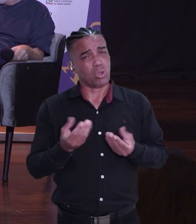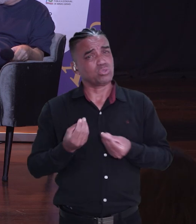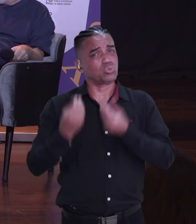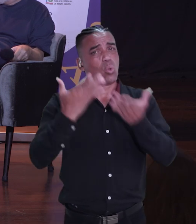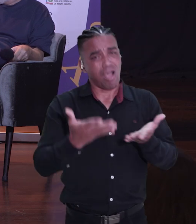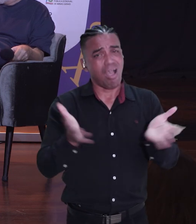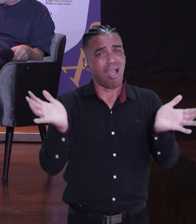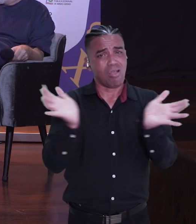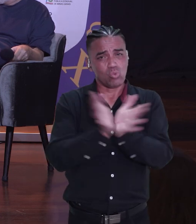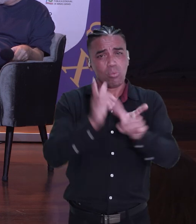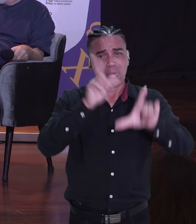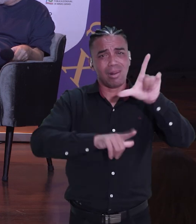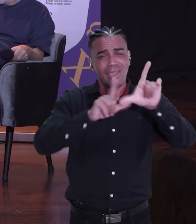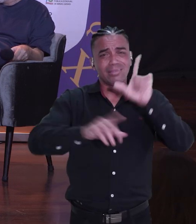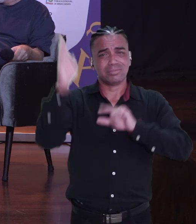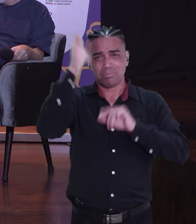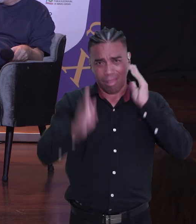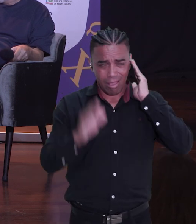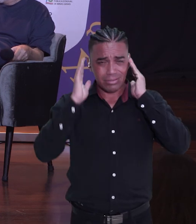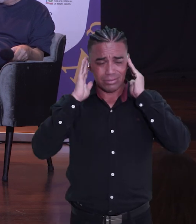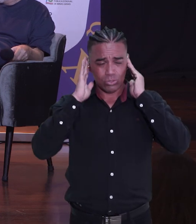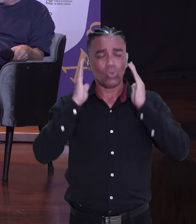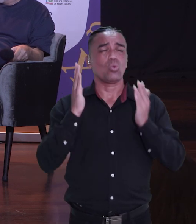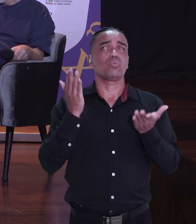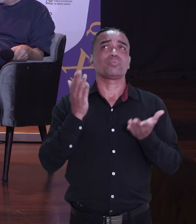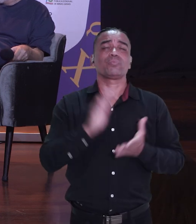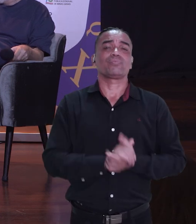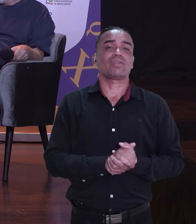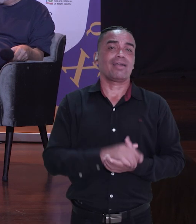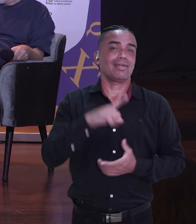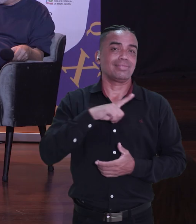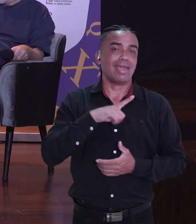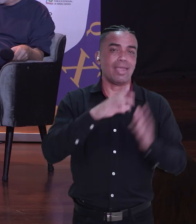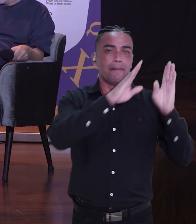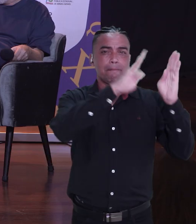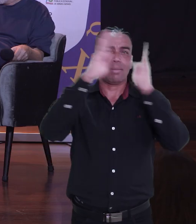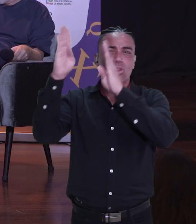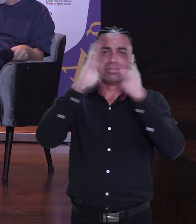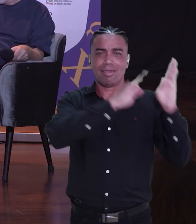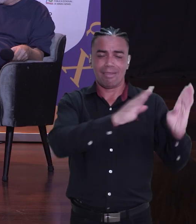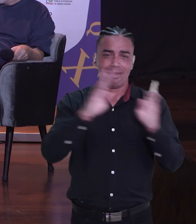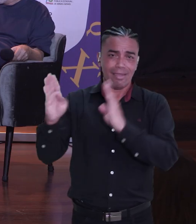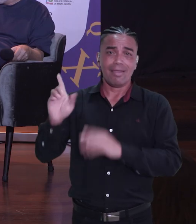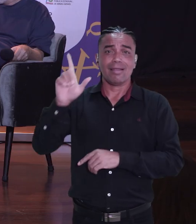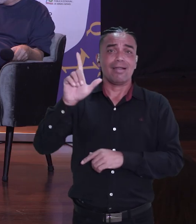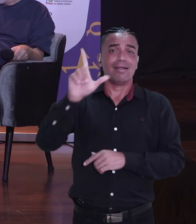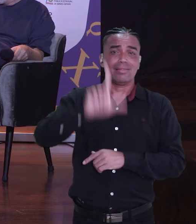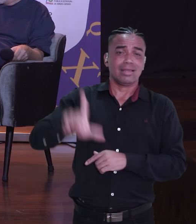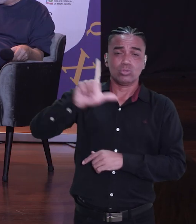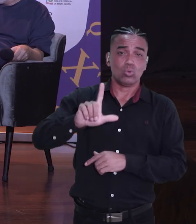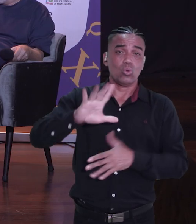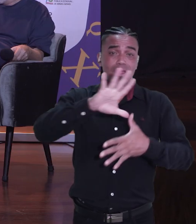agora. Posso doar para a Academia Brasileira de Letras, né? Sabe? Agora, eu tenho uma biblioteca enorme de